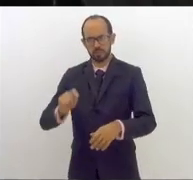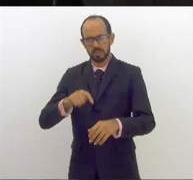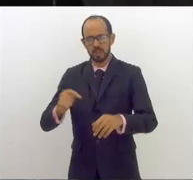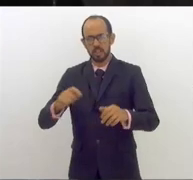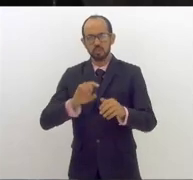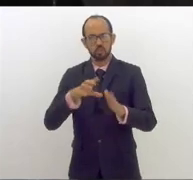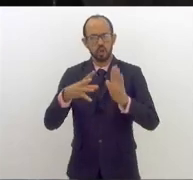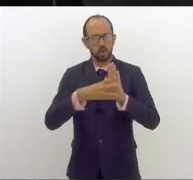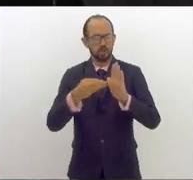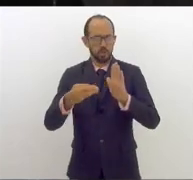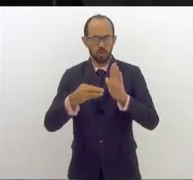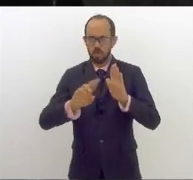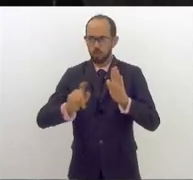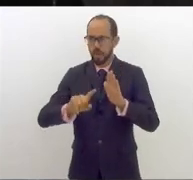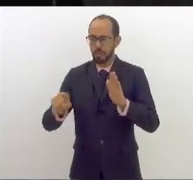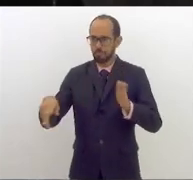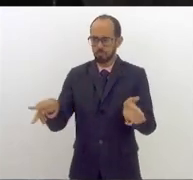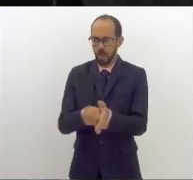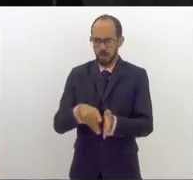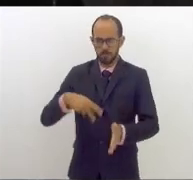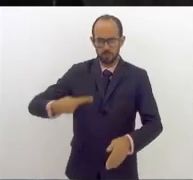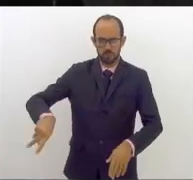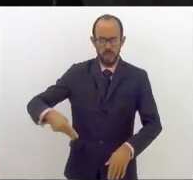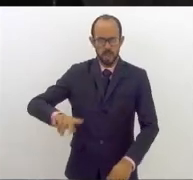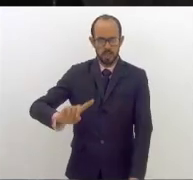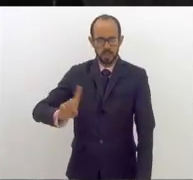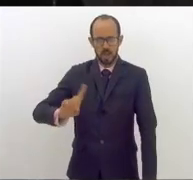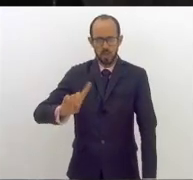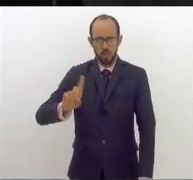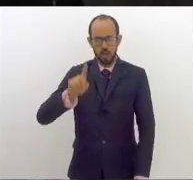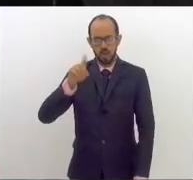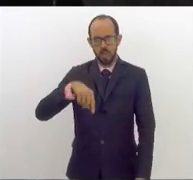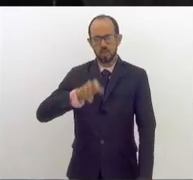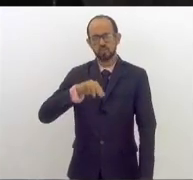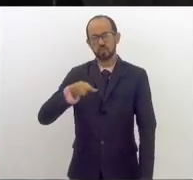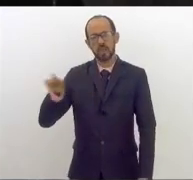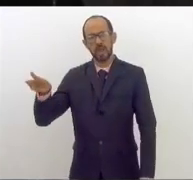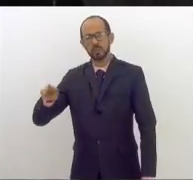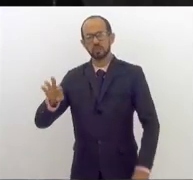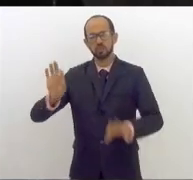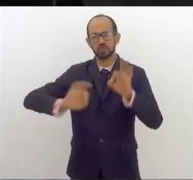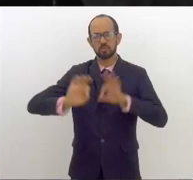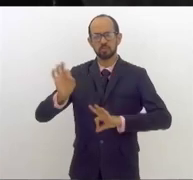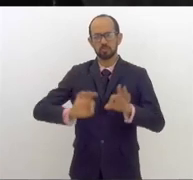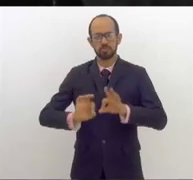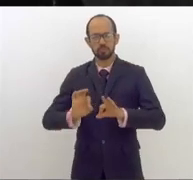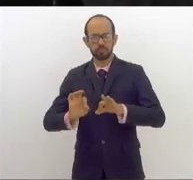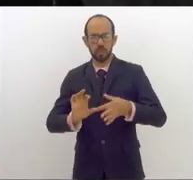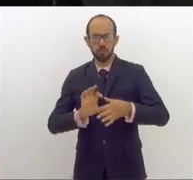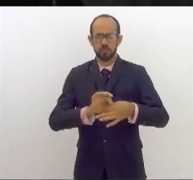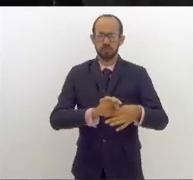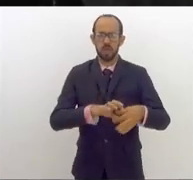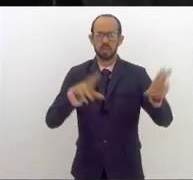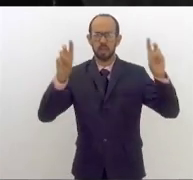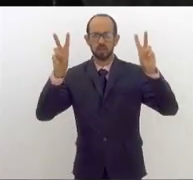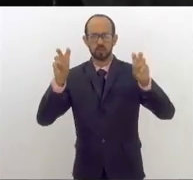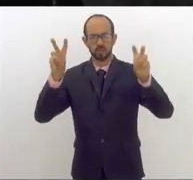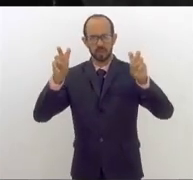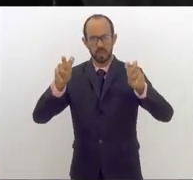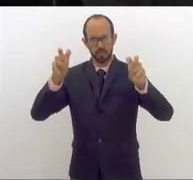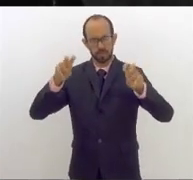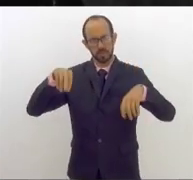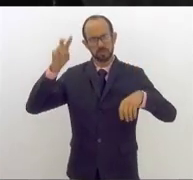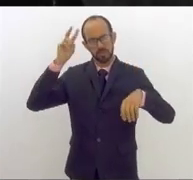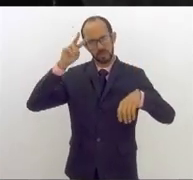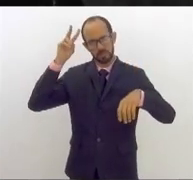que não é de sua autoria no site de um projeto diretamente vinculado ao tema de resgate da memória